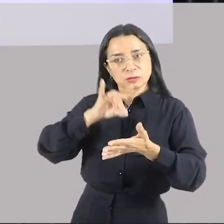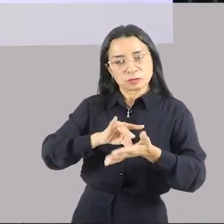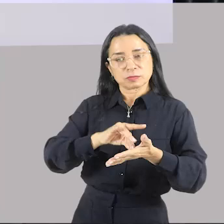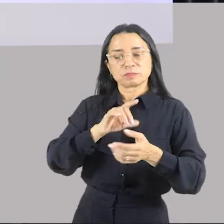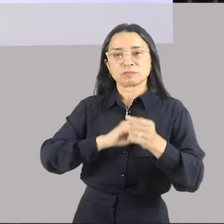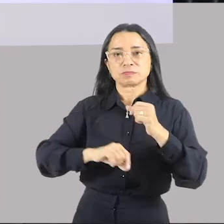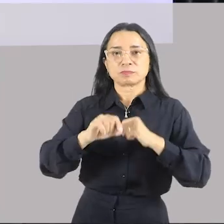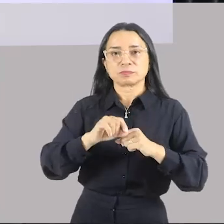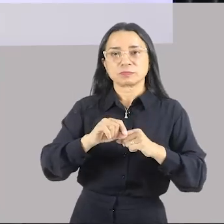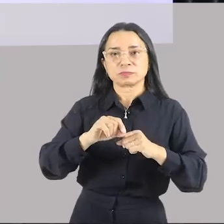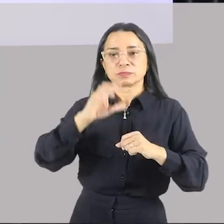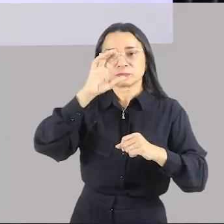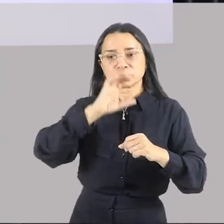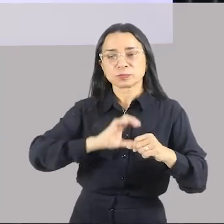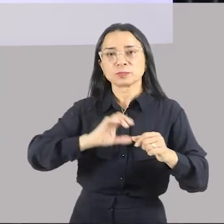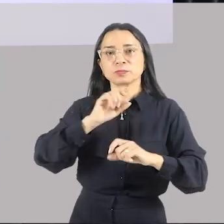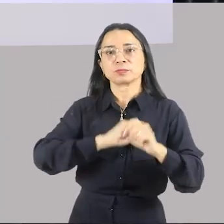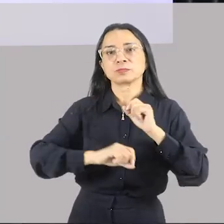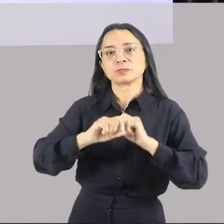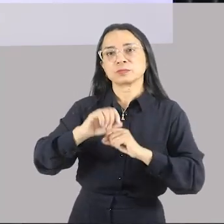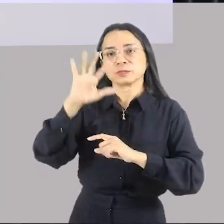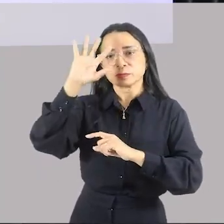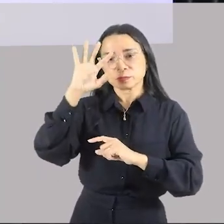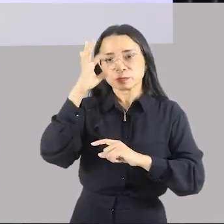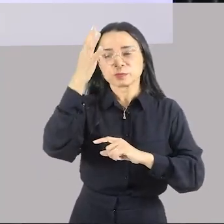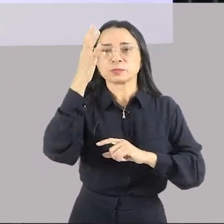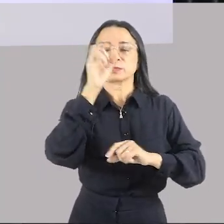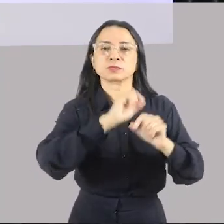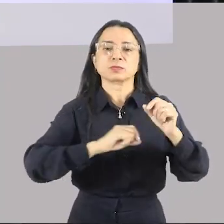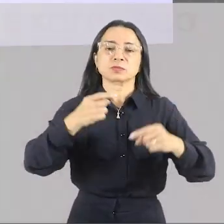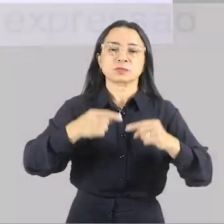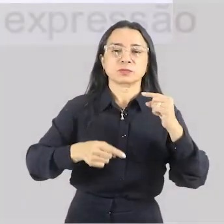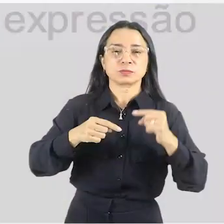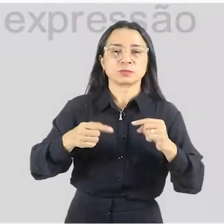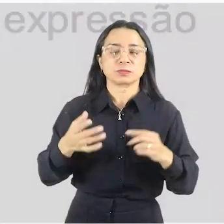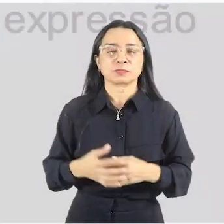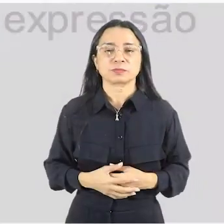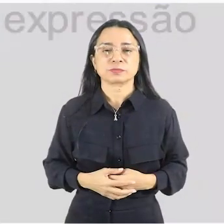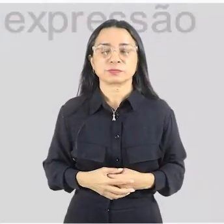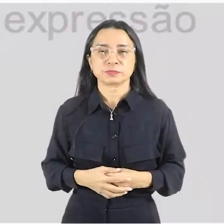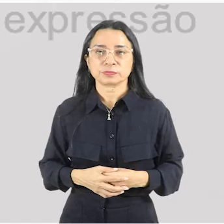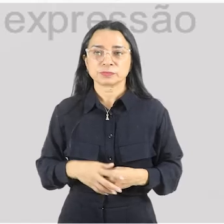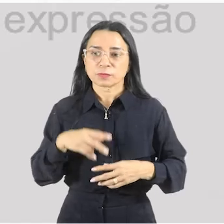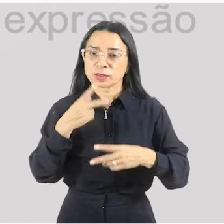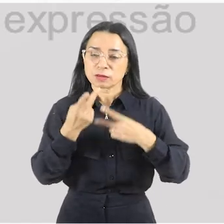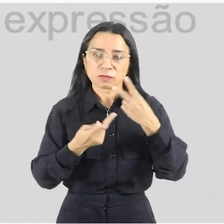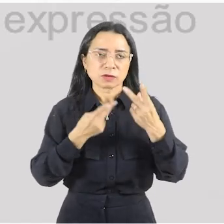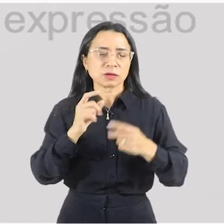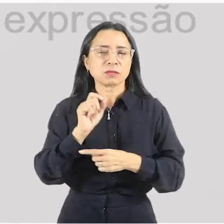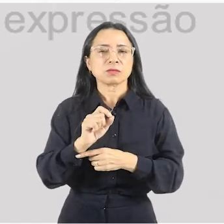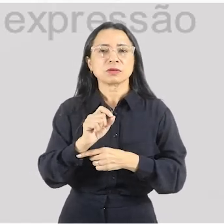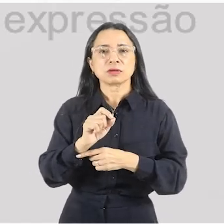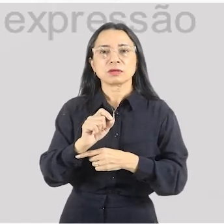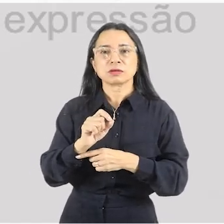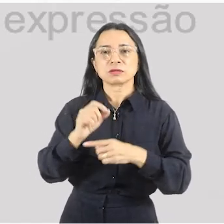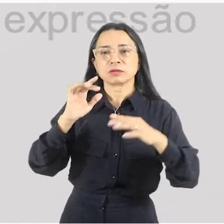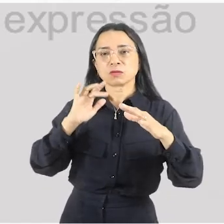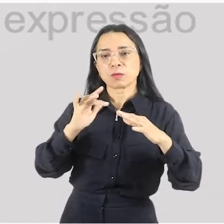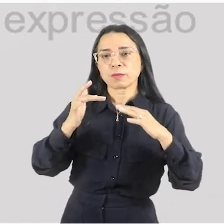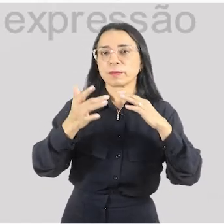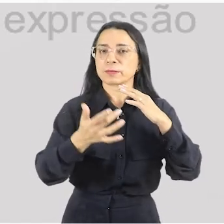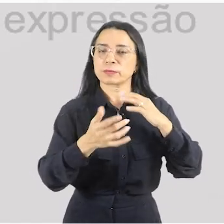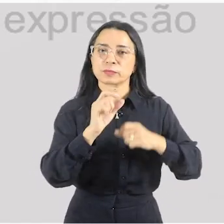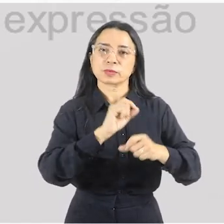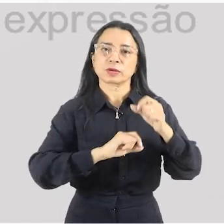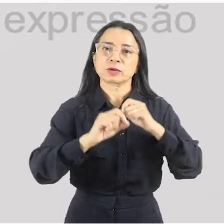consistente do cidadão nas decisões políticas. E aí a gente vai falar um pouco agora sobre a mídia, que, digamos assim,